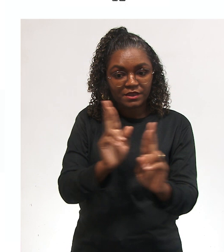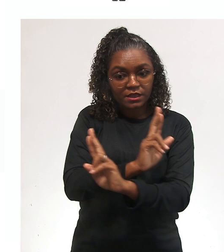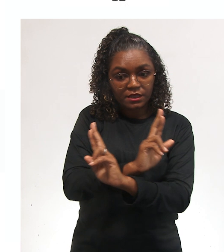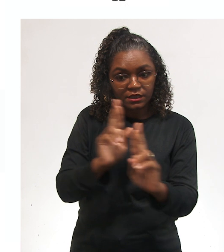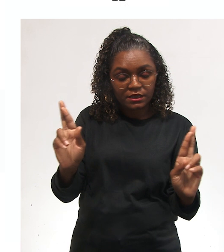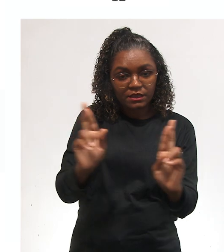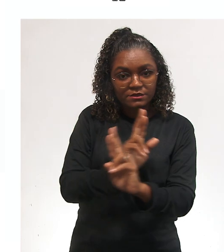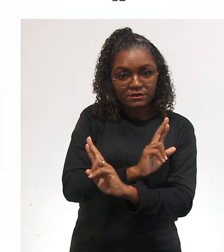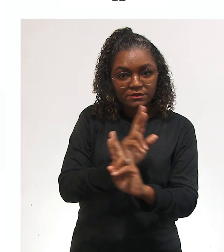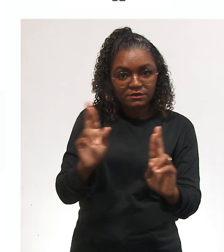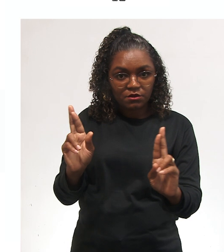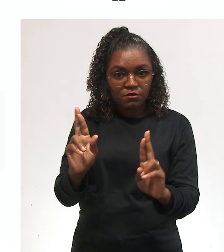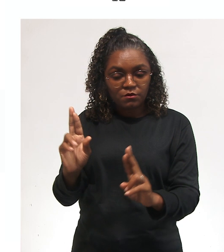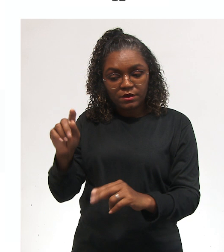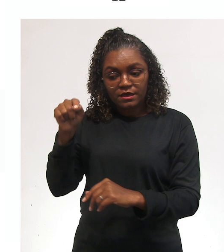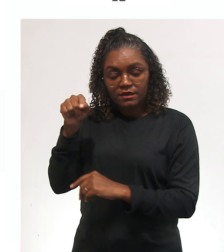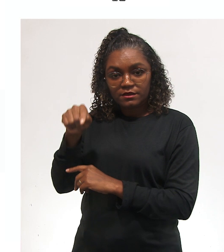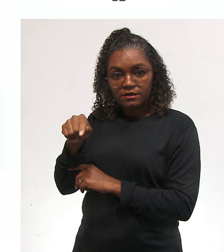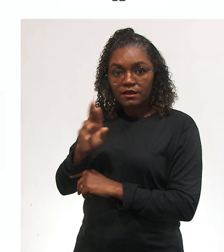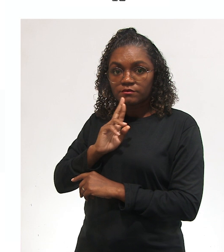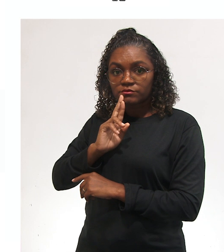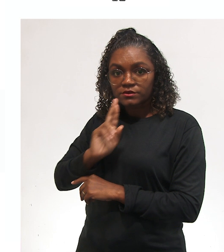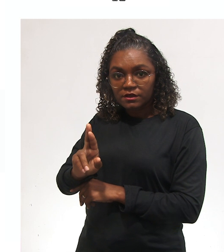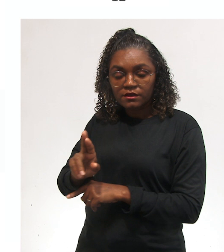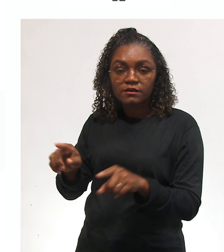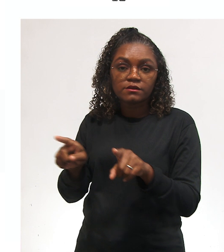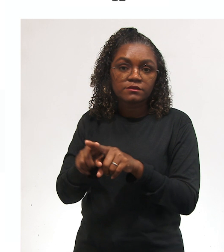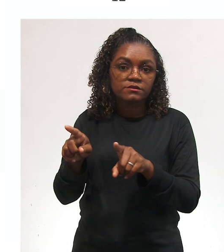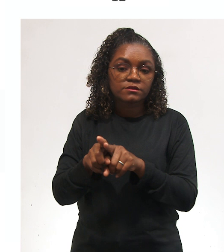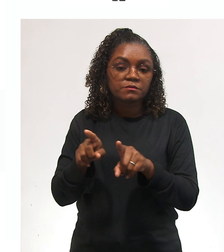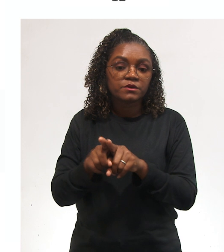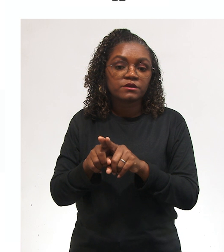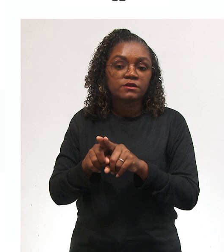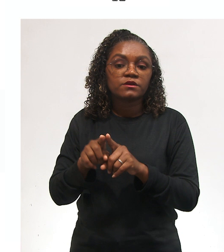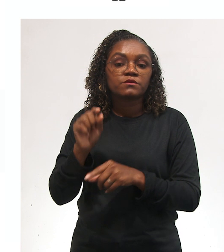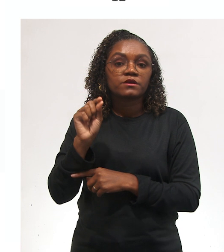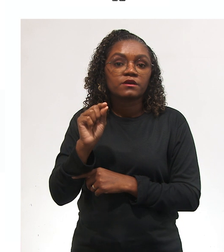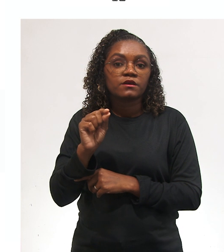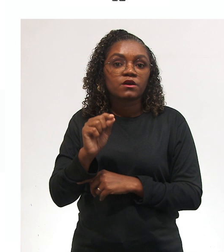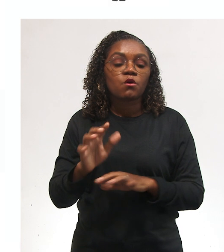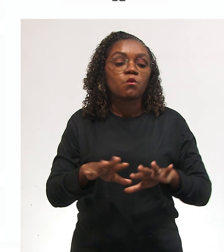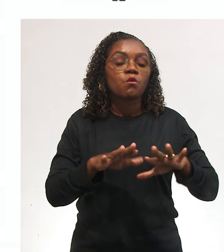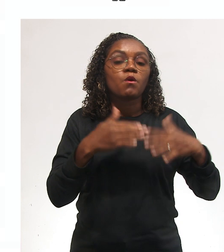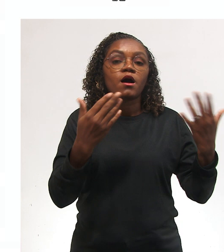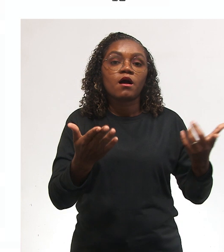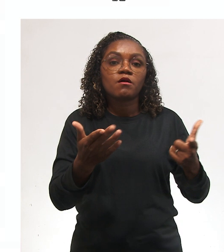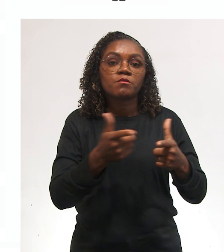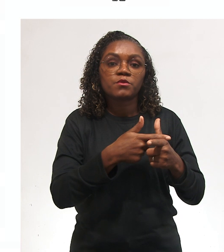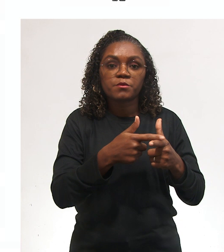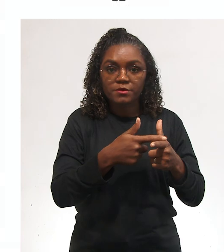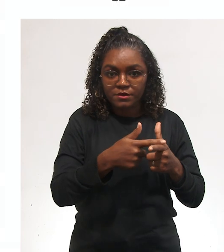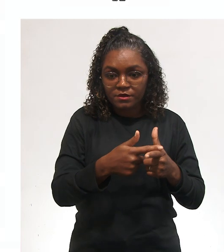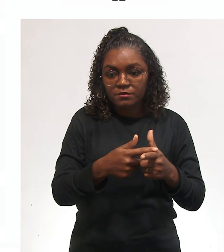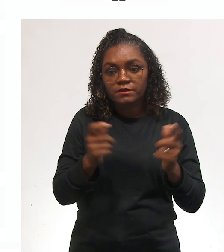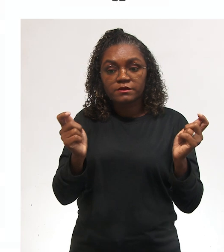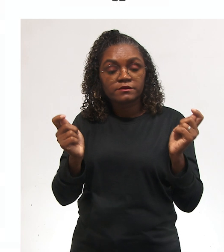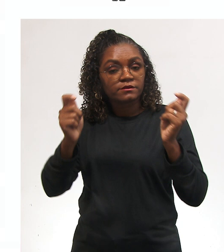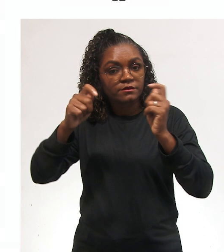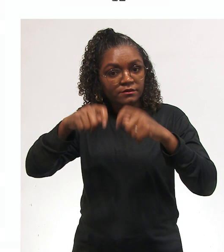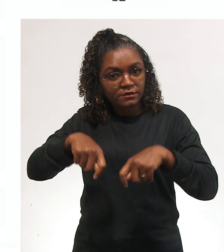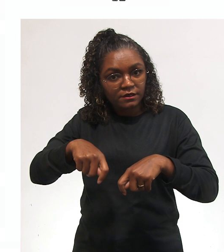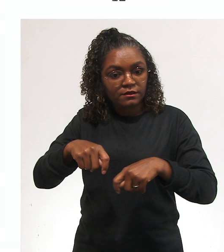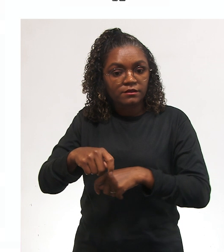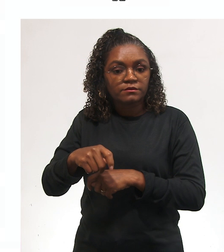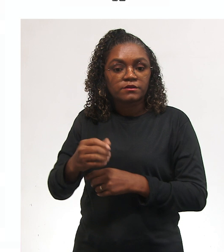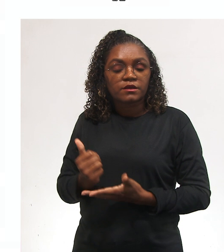essa relação entre o efeito e todas as possíveis causas que podem